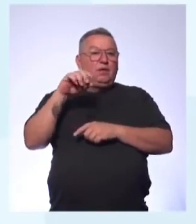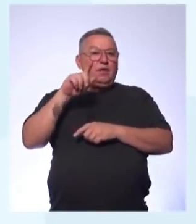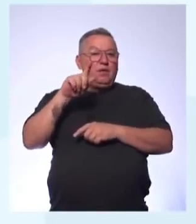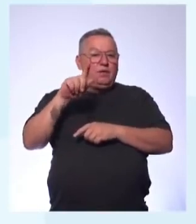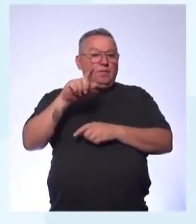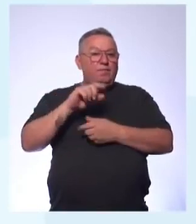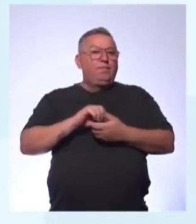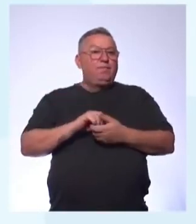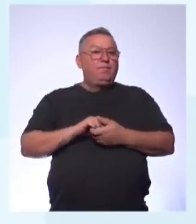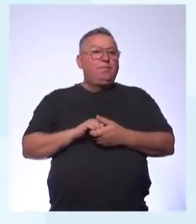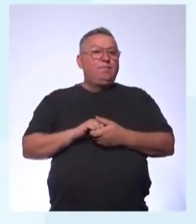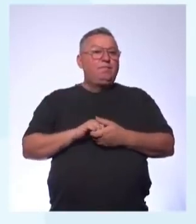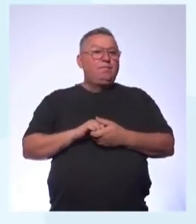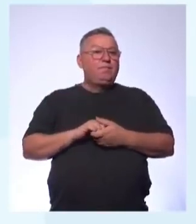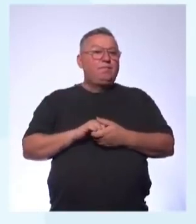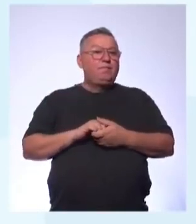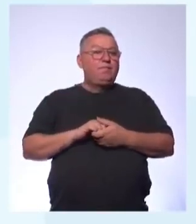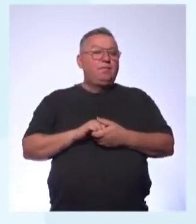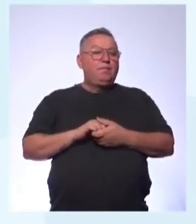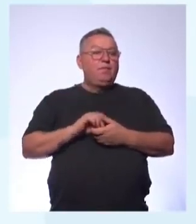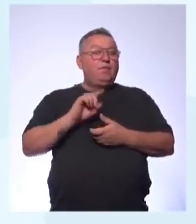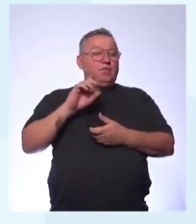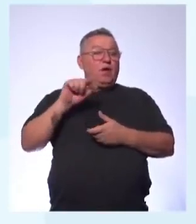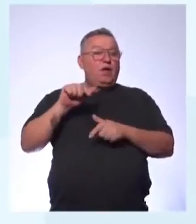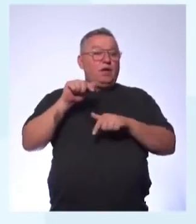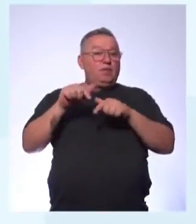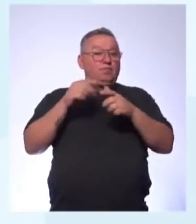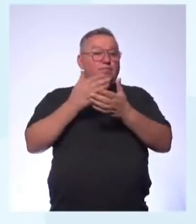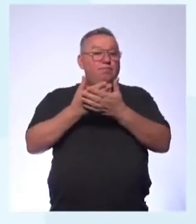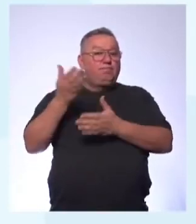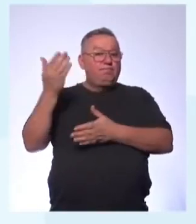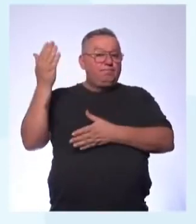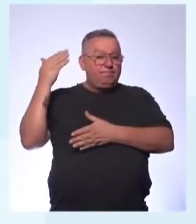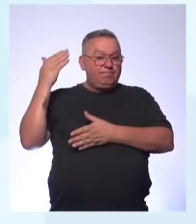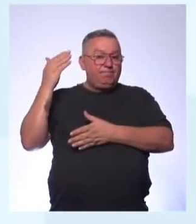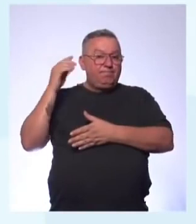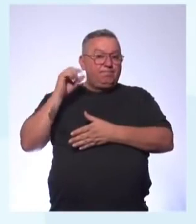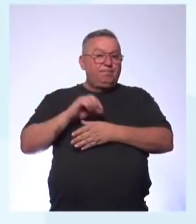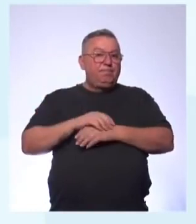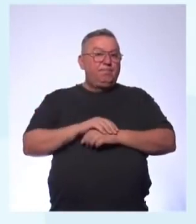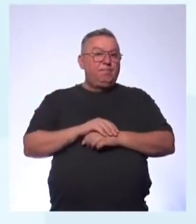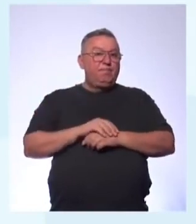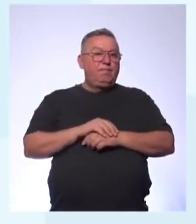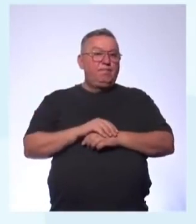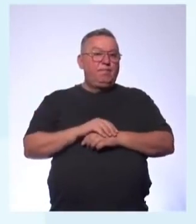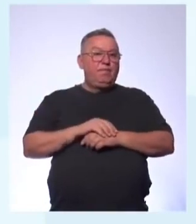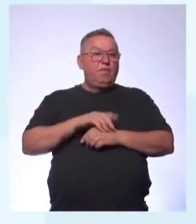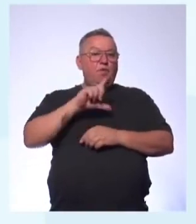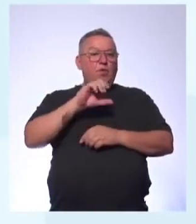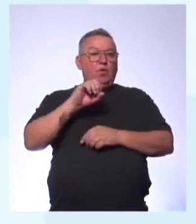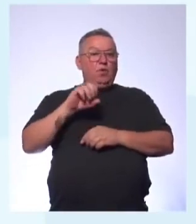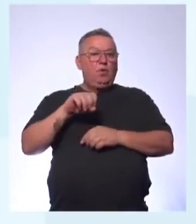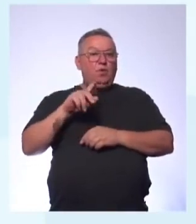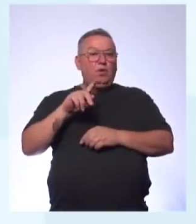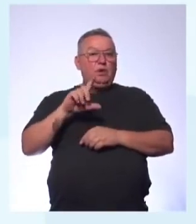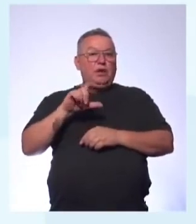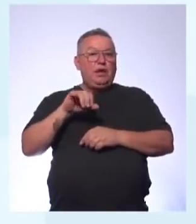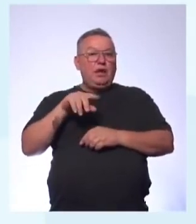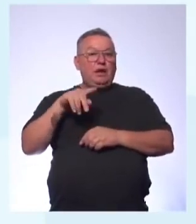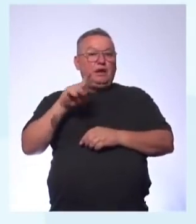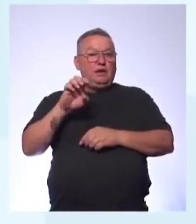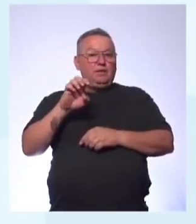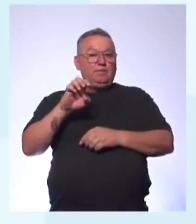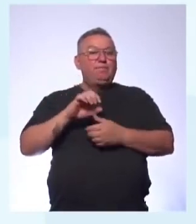E a última, who, que nós já trabalhamos a aula passada, né? Who does João look like? Então, você vai procurar